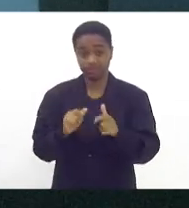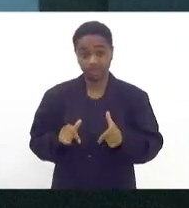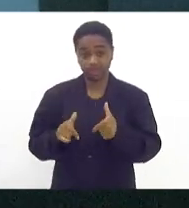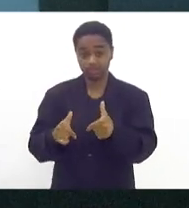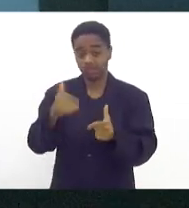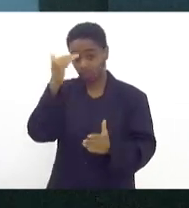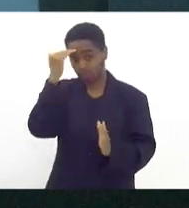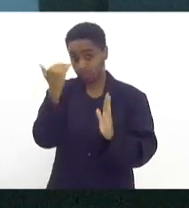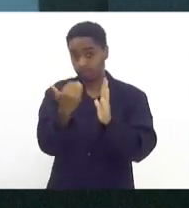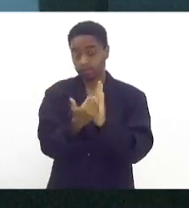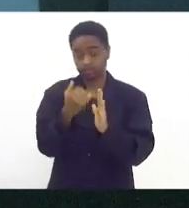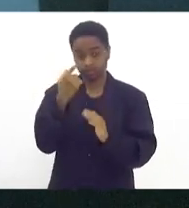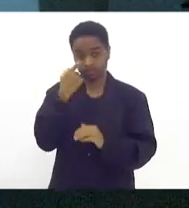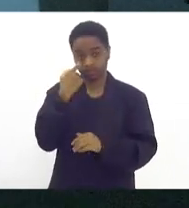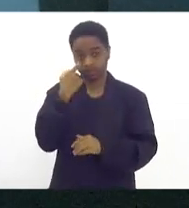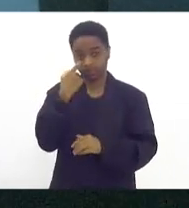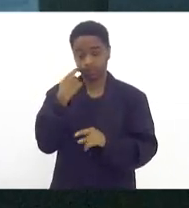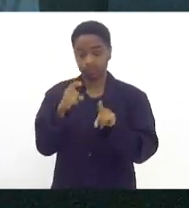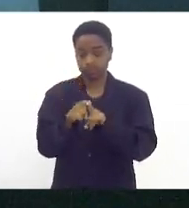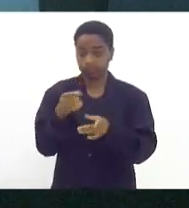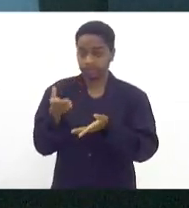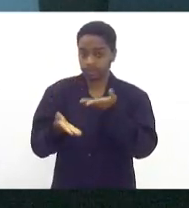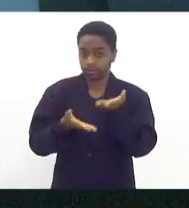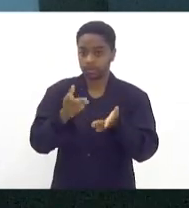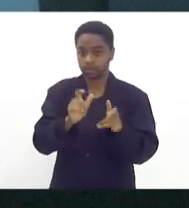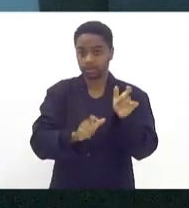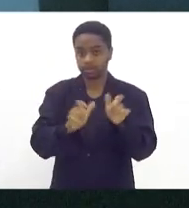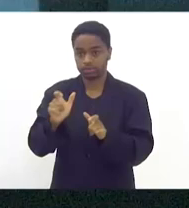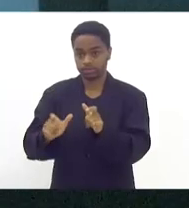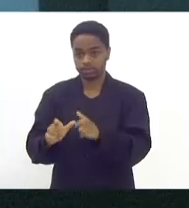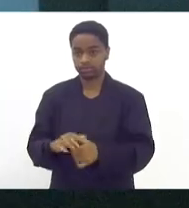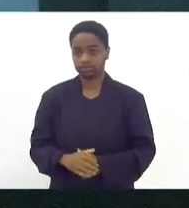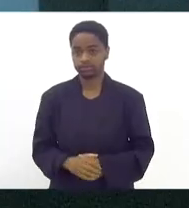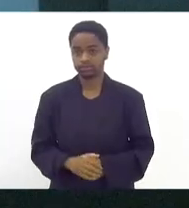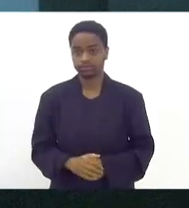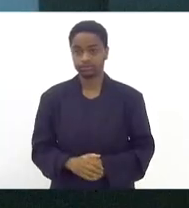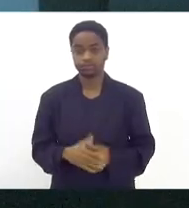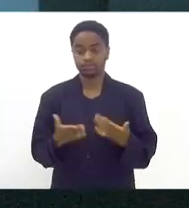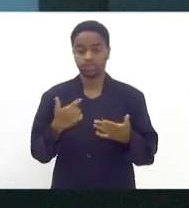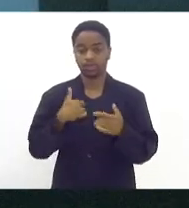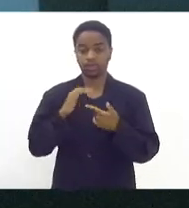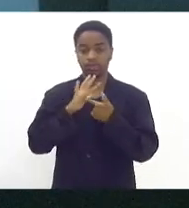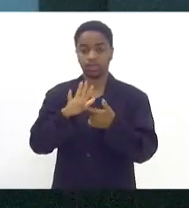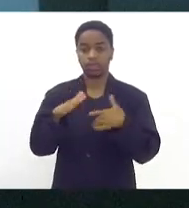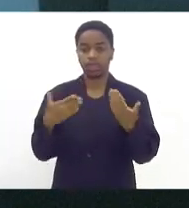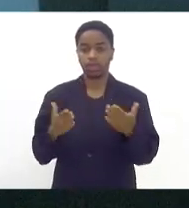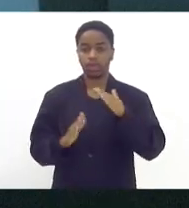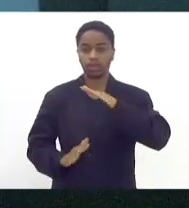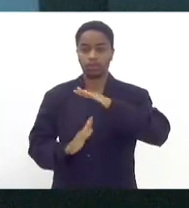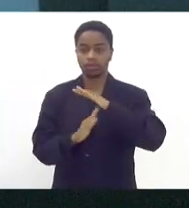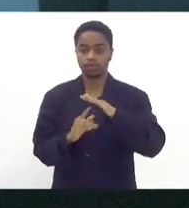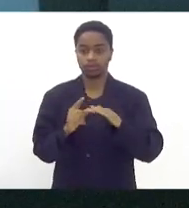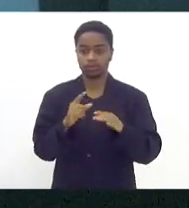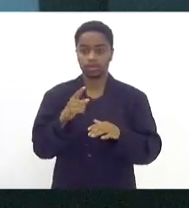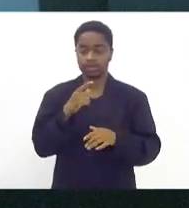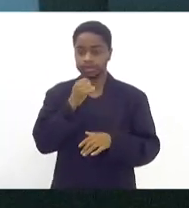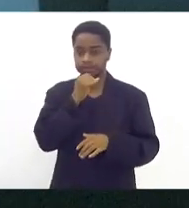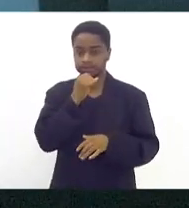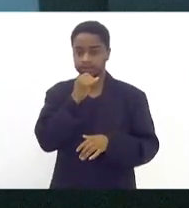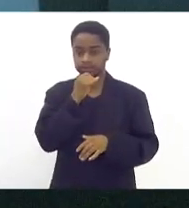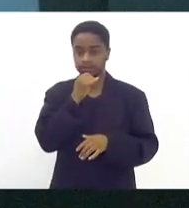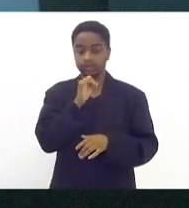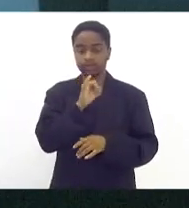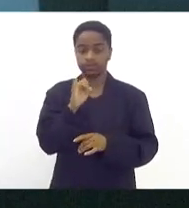cumprir e prestar O atendimento aqui eu trouxe Quais são esses prazos para consultas